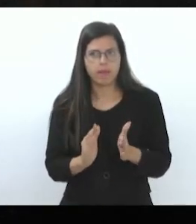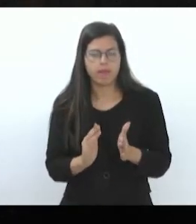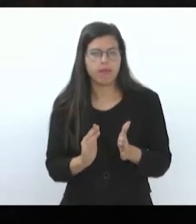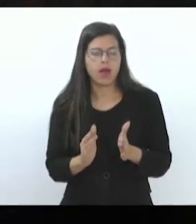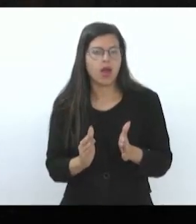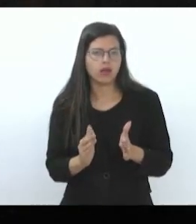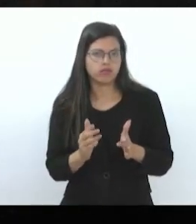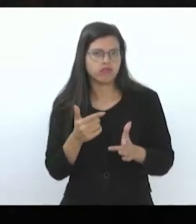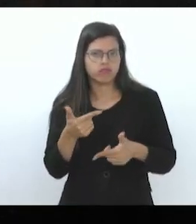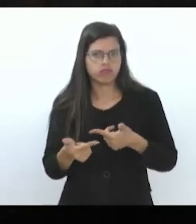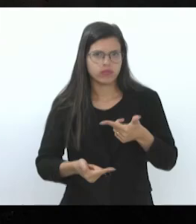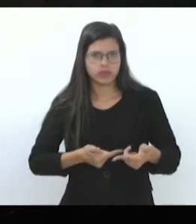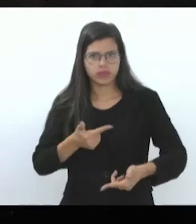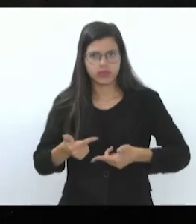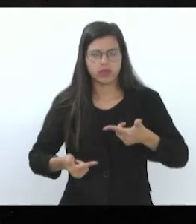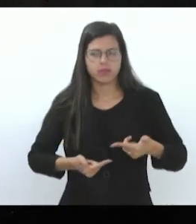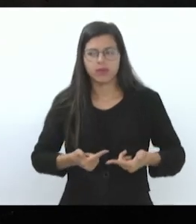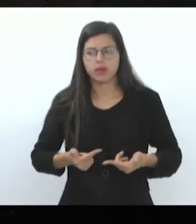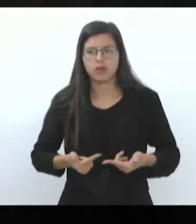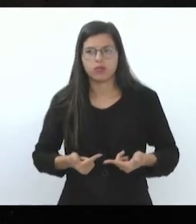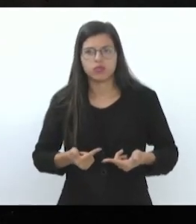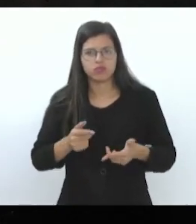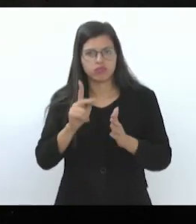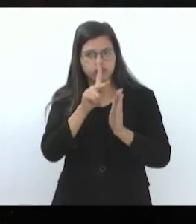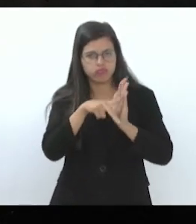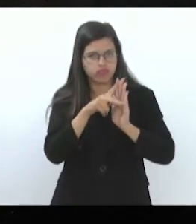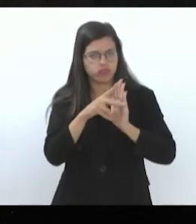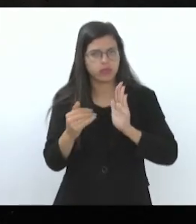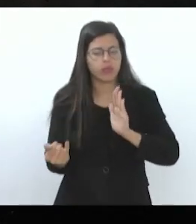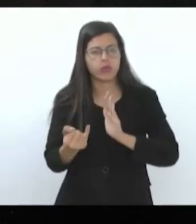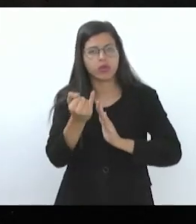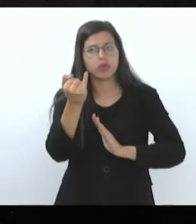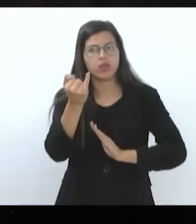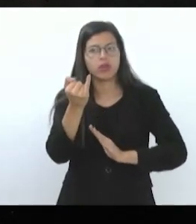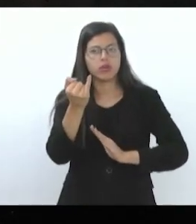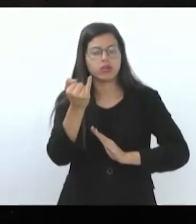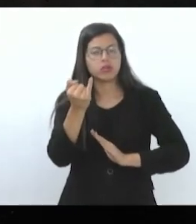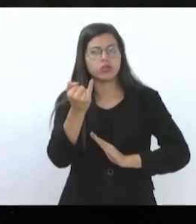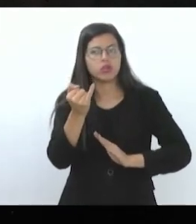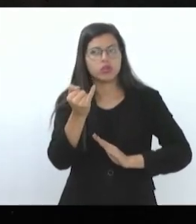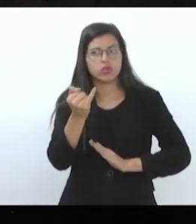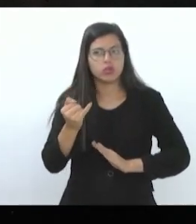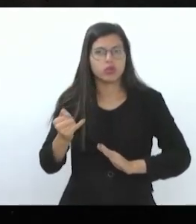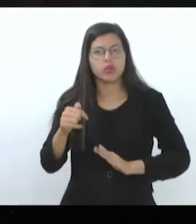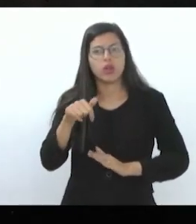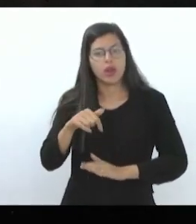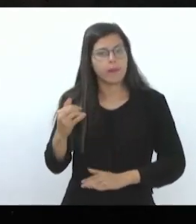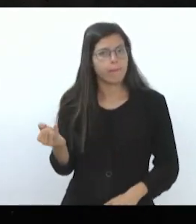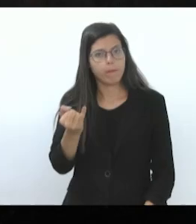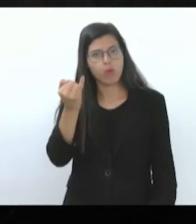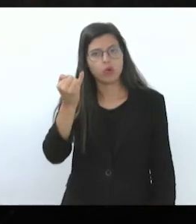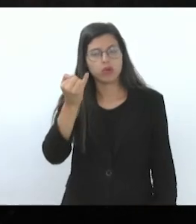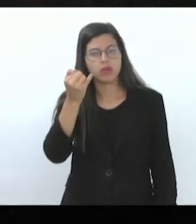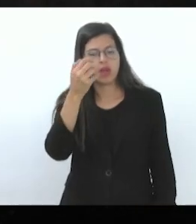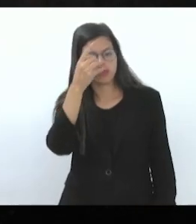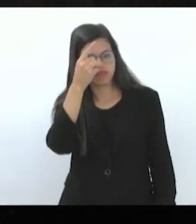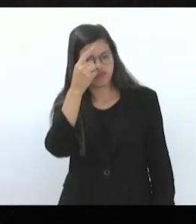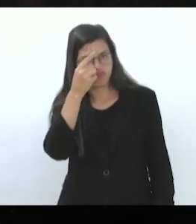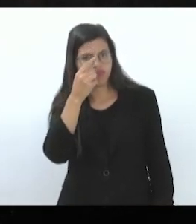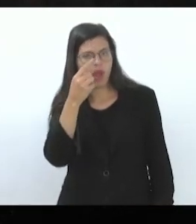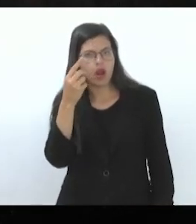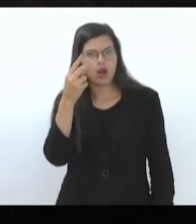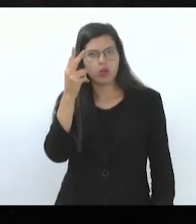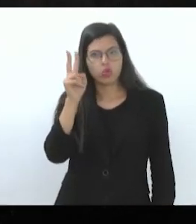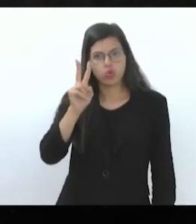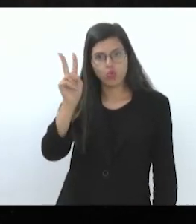projetos importantes, a gente trazer pelo menos 1 a 2 vezes por semana esse tema, para dizer que nós não